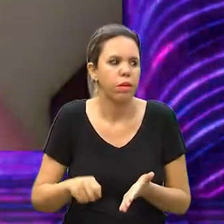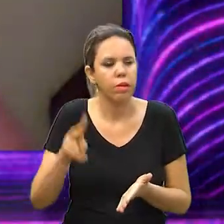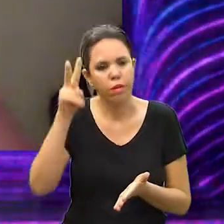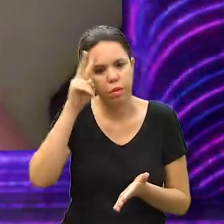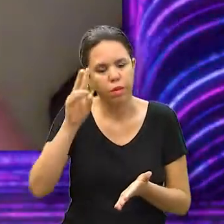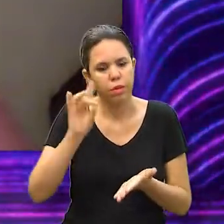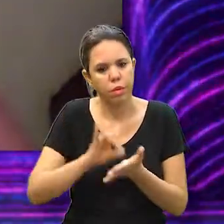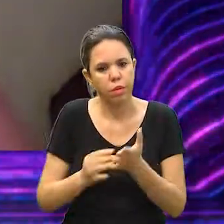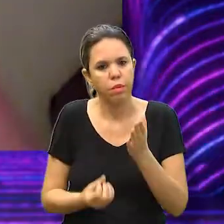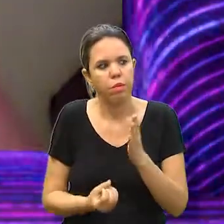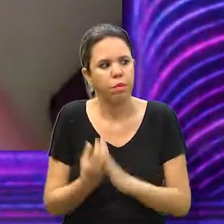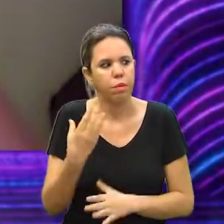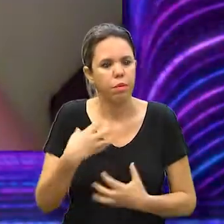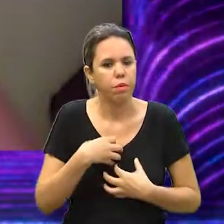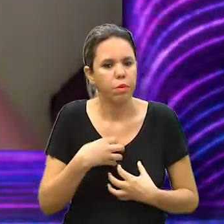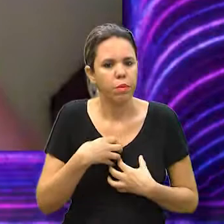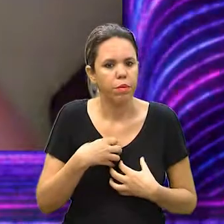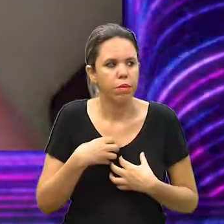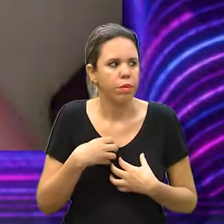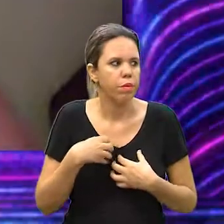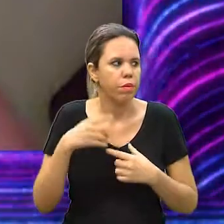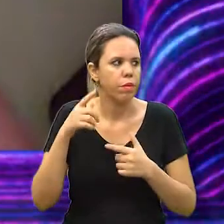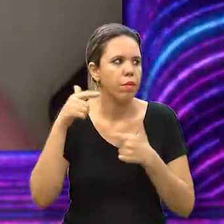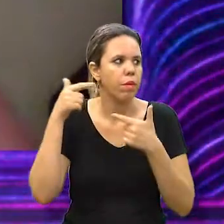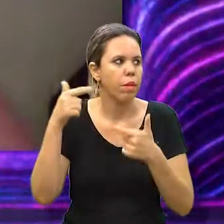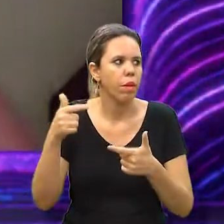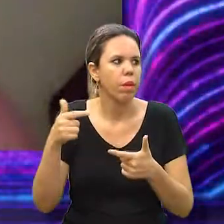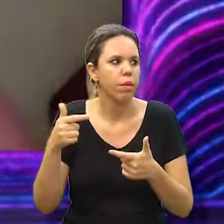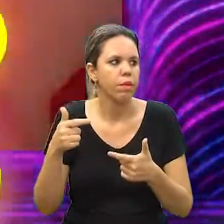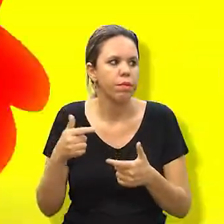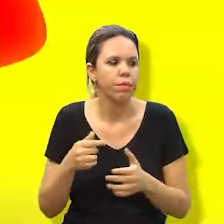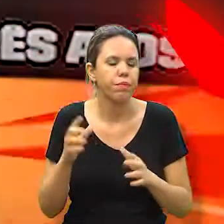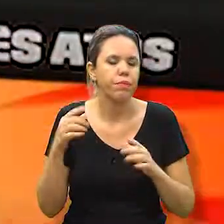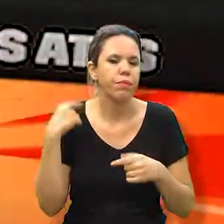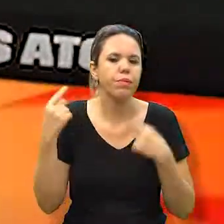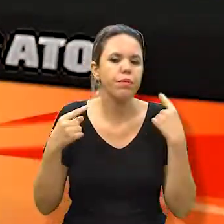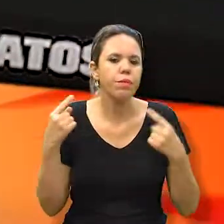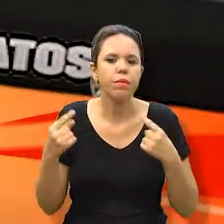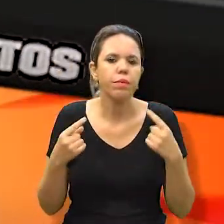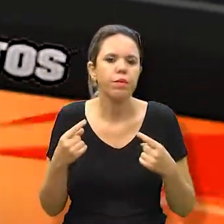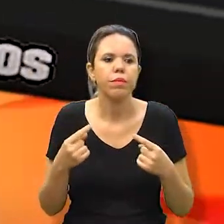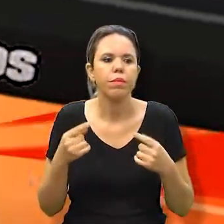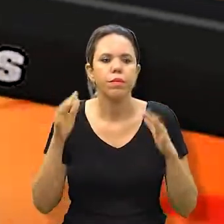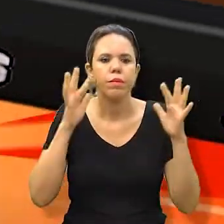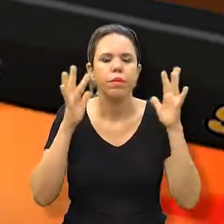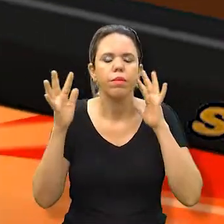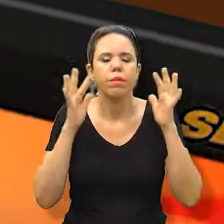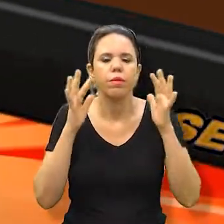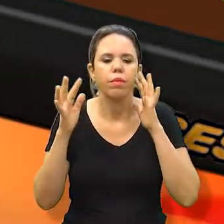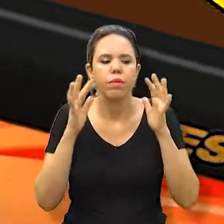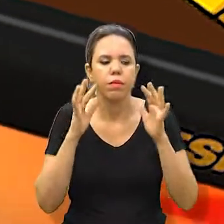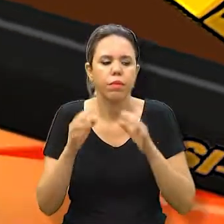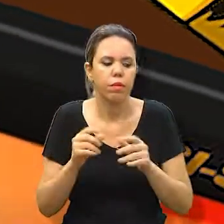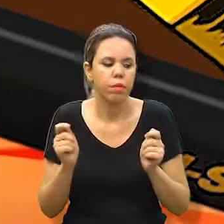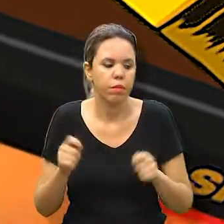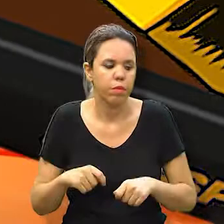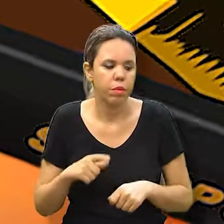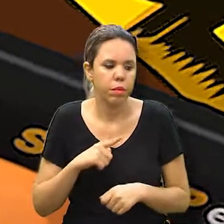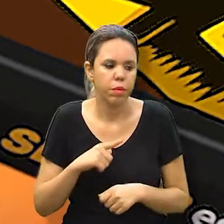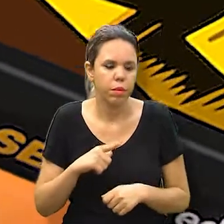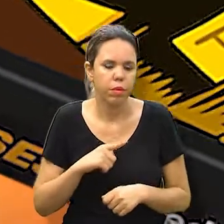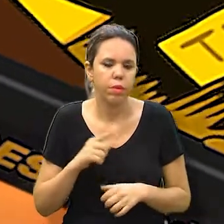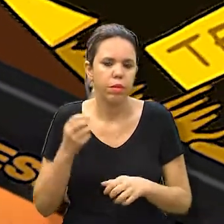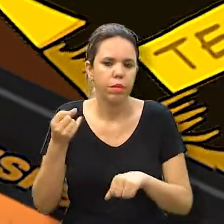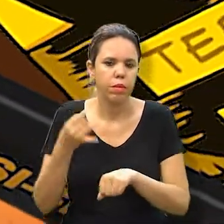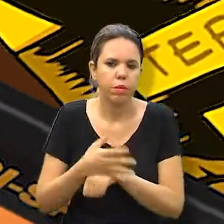história original, os nossos sentimentos como personagem. Então foi uma loucura, foi uma viagem bem... Nossa, a gente não dormia,